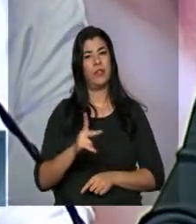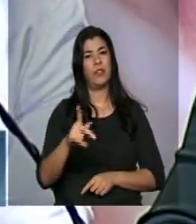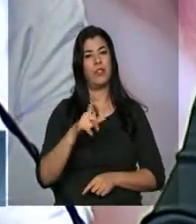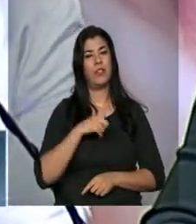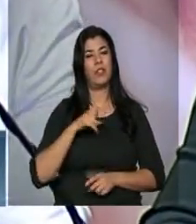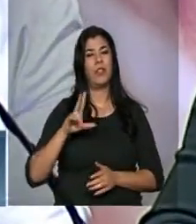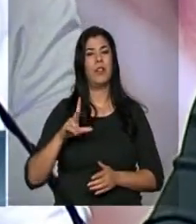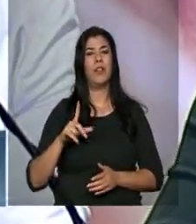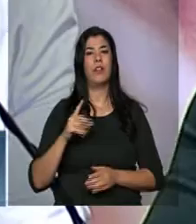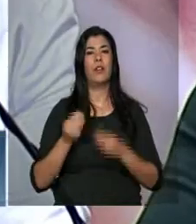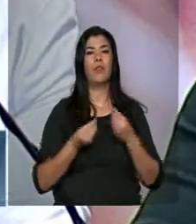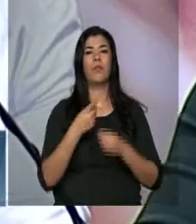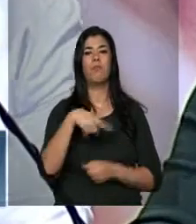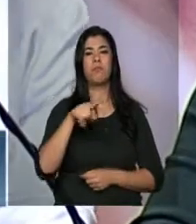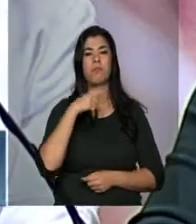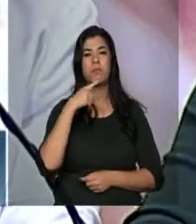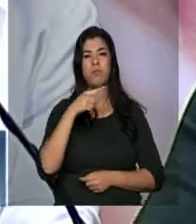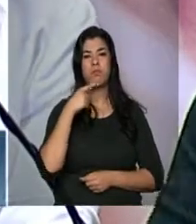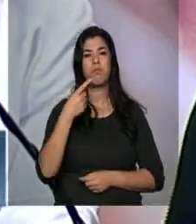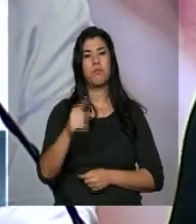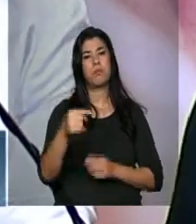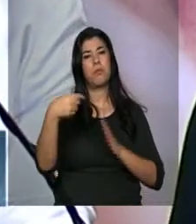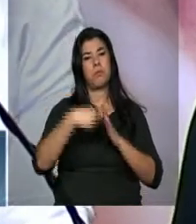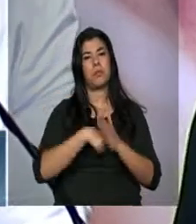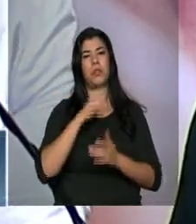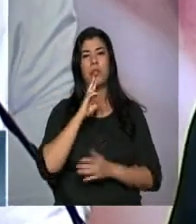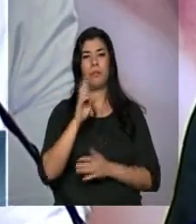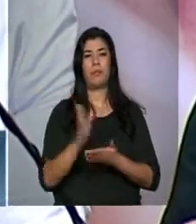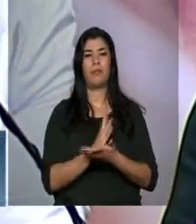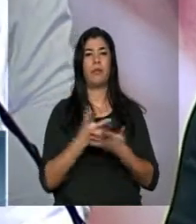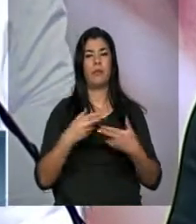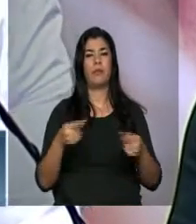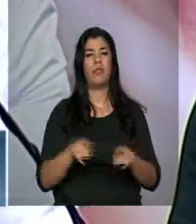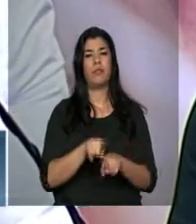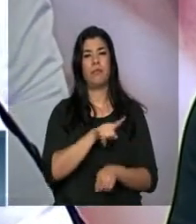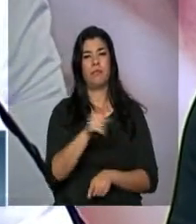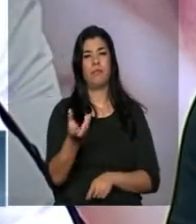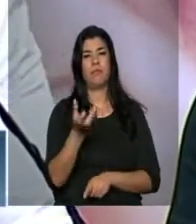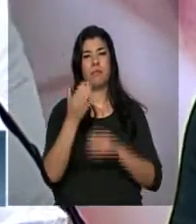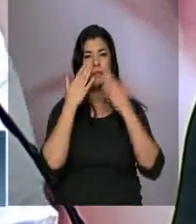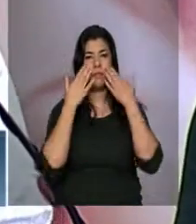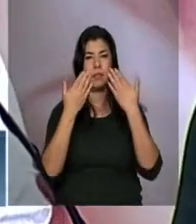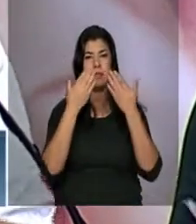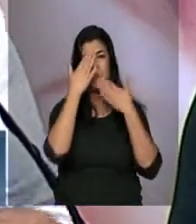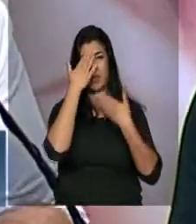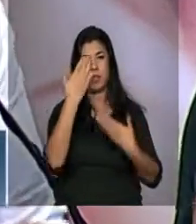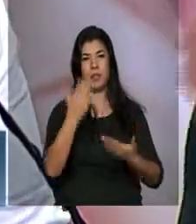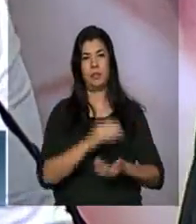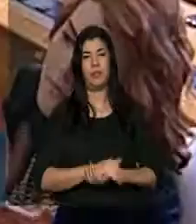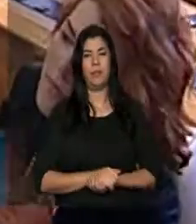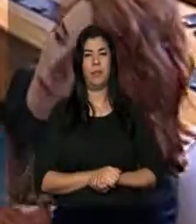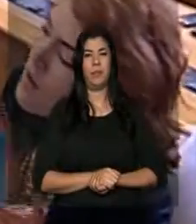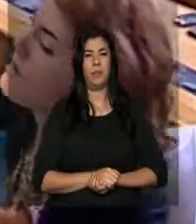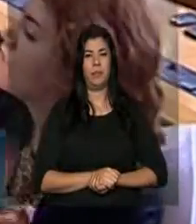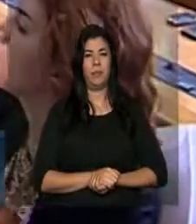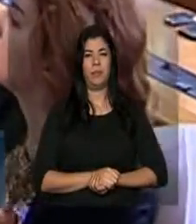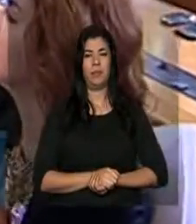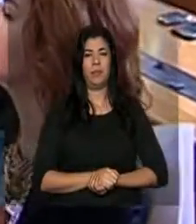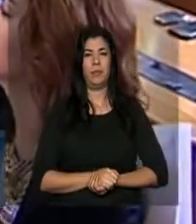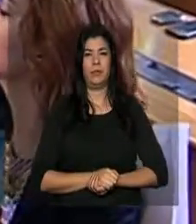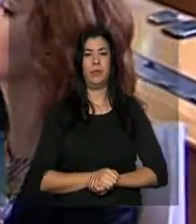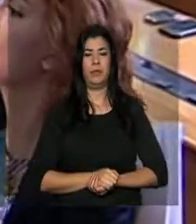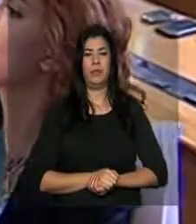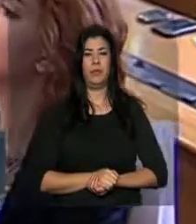ter um momento para tirar algumas dúvidas e responder algumas questões que vocês queiram apresentar. Obrigada.